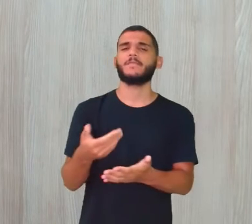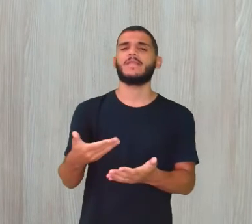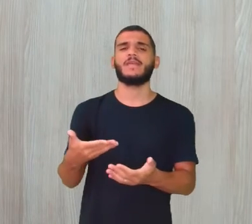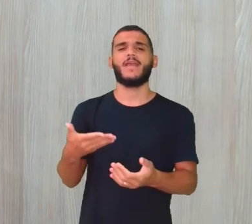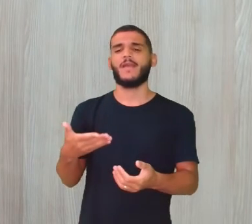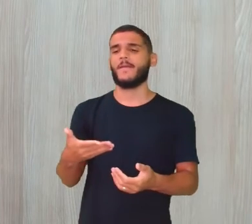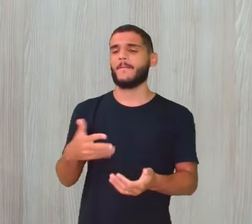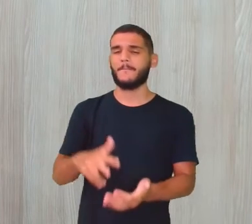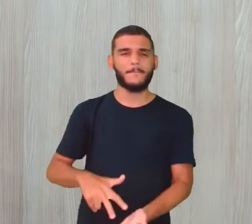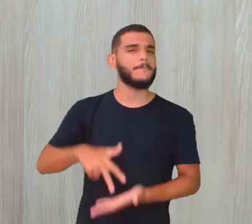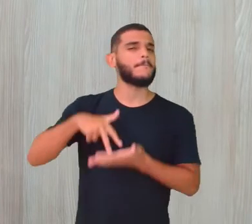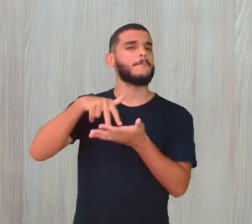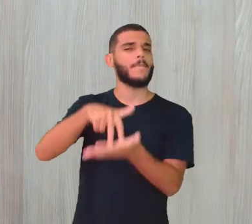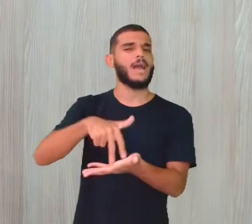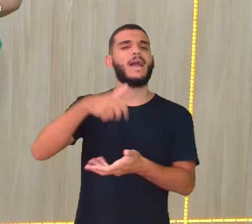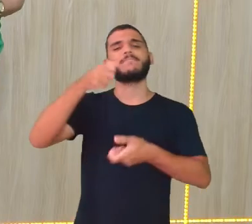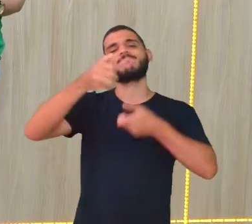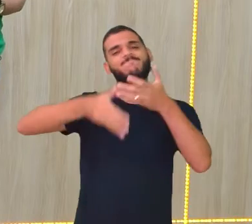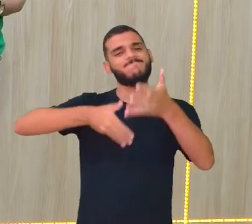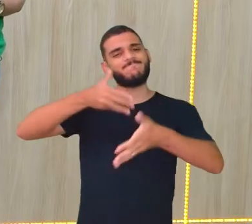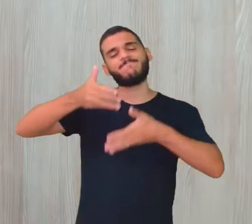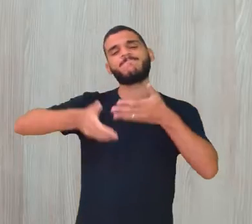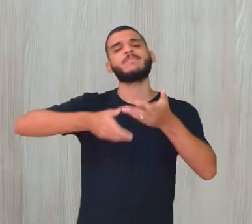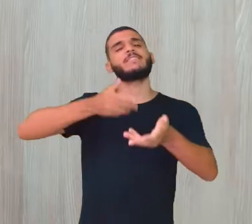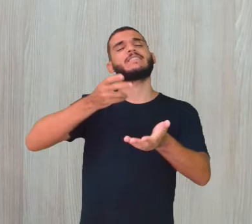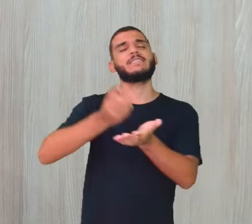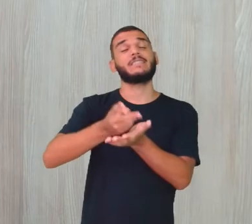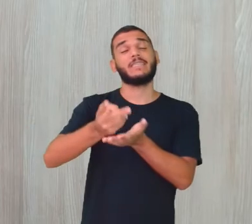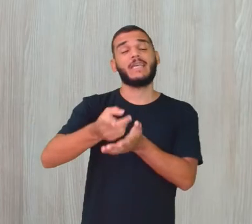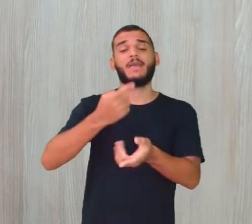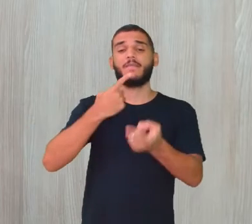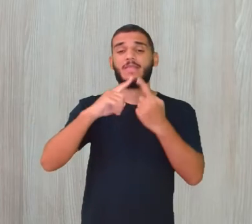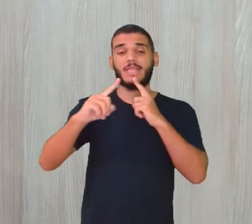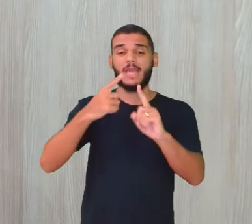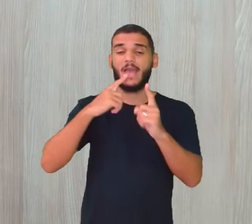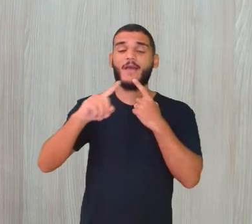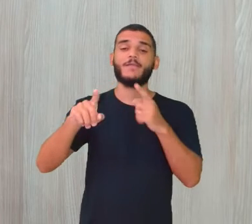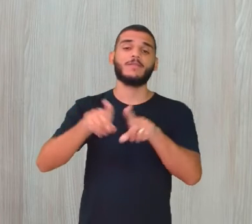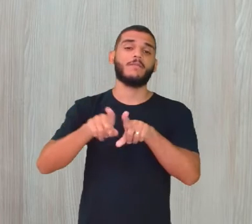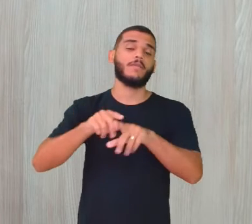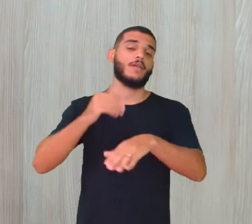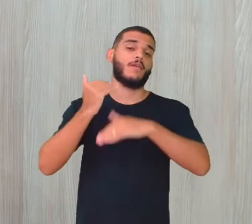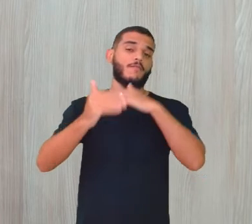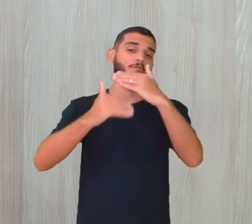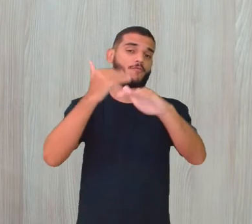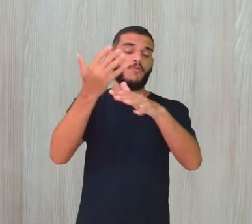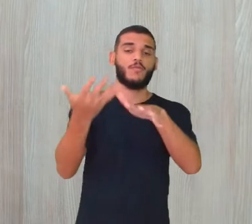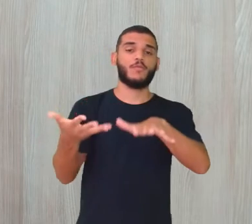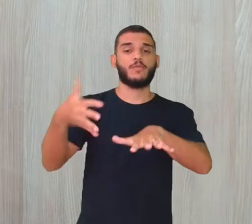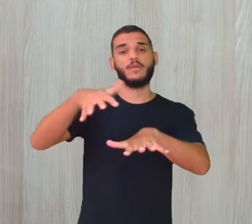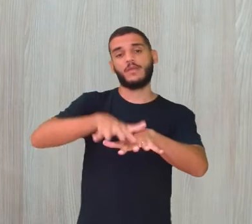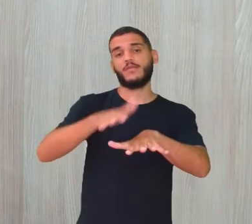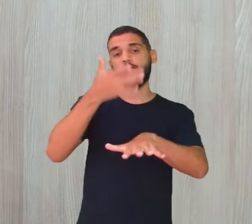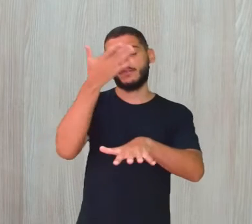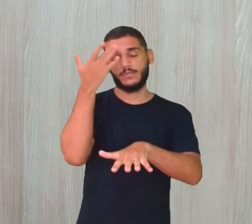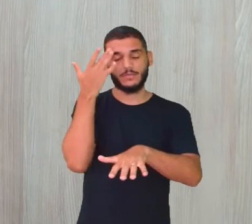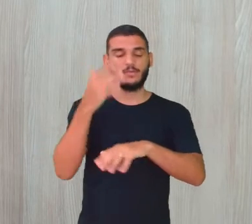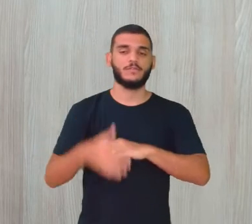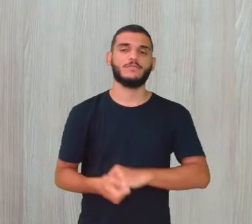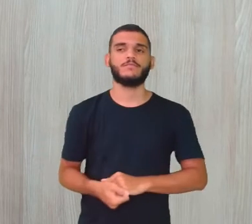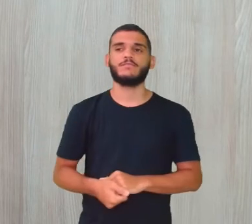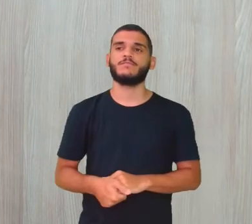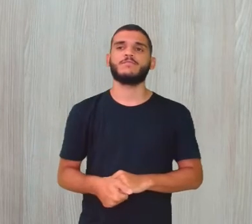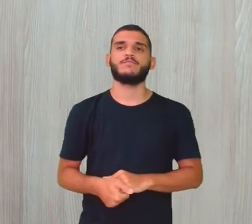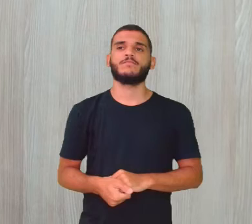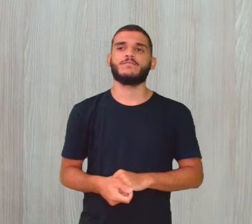Claro. Conversando sobre isso, para que a gente possa realmente evoluir e incluir essas pessoas, certo?